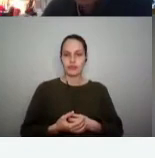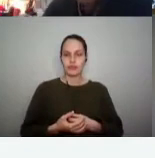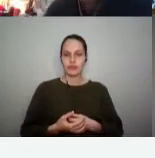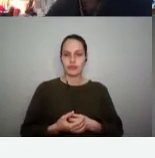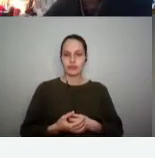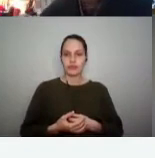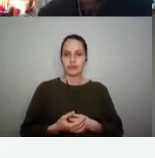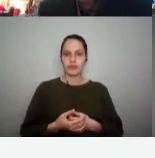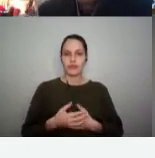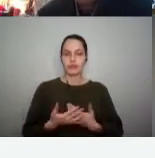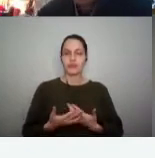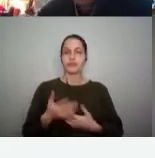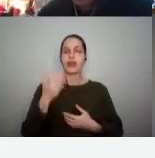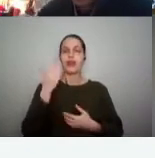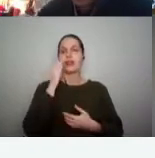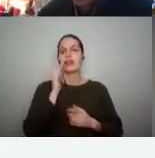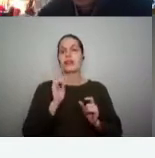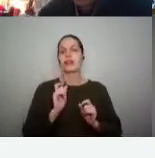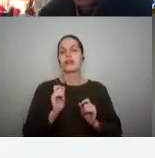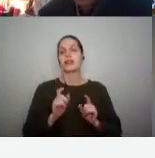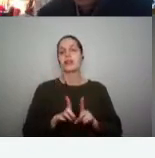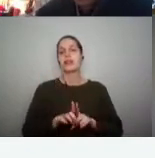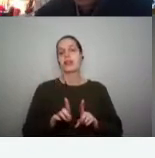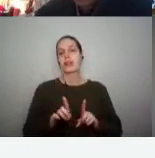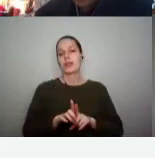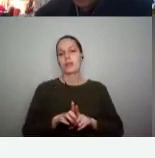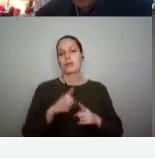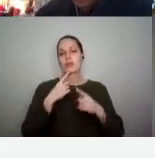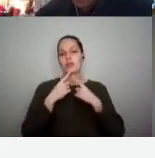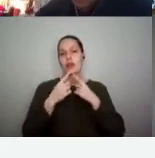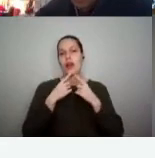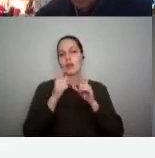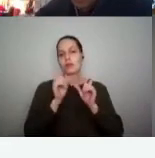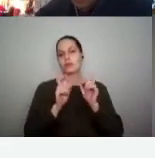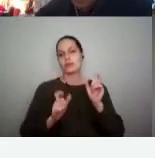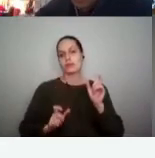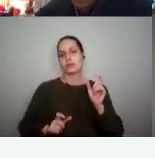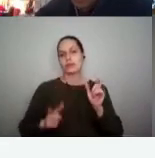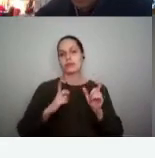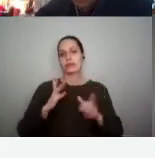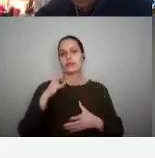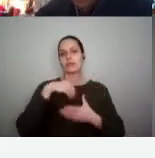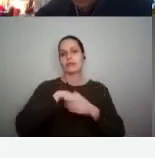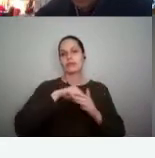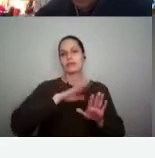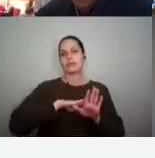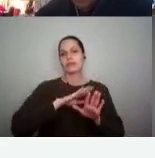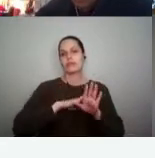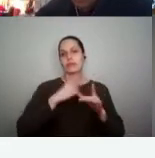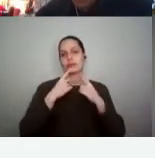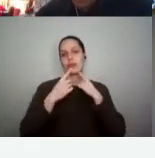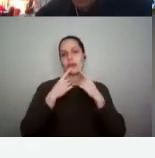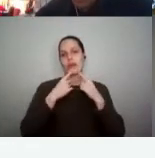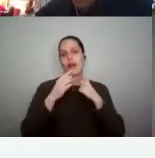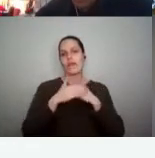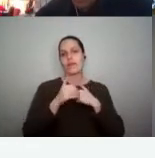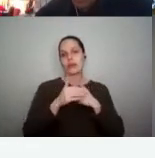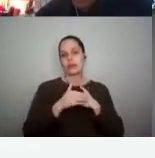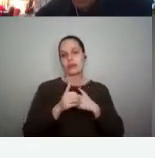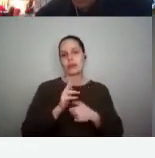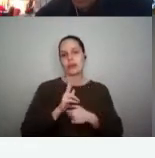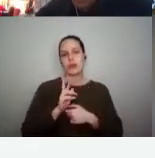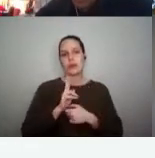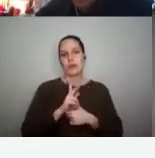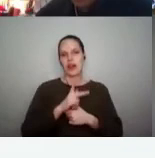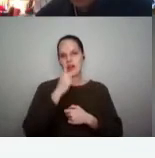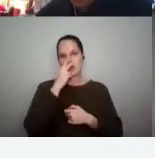Então, compreender que o diálogo epistemológico pressupõe o diálogo afetivo, né? E que isso não é preguiça, né? Não é passar a mão por cima da cabeça